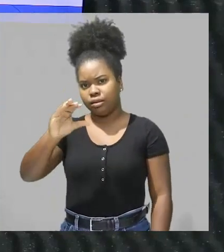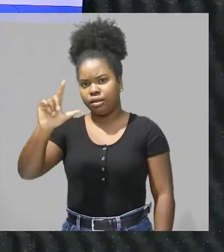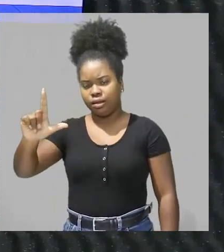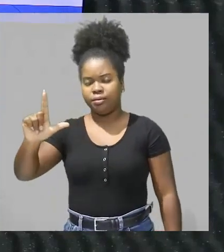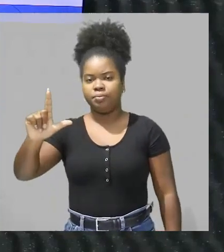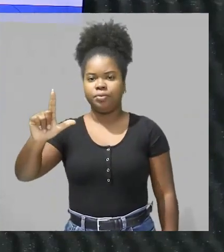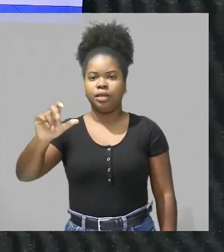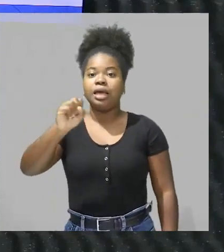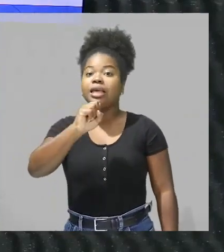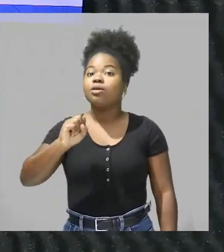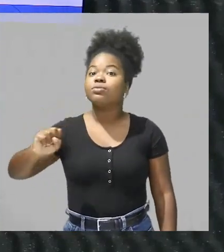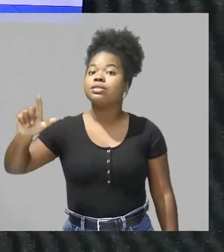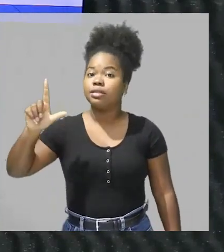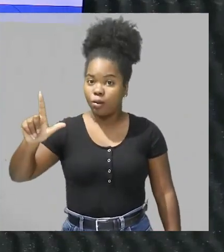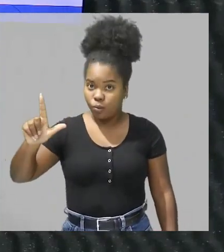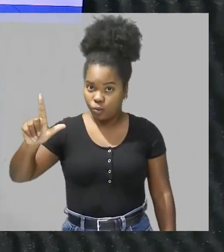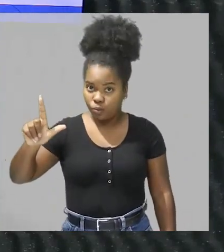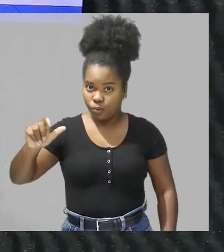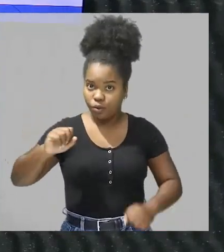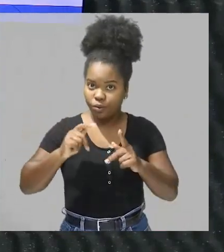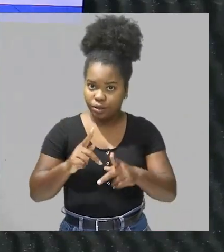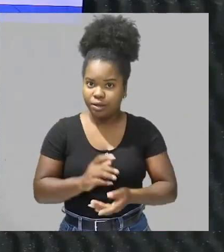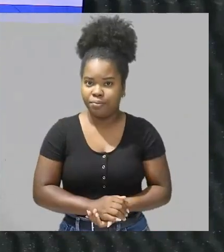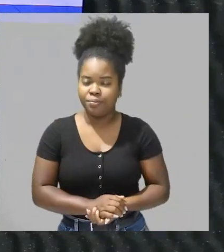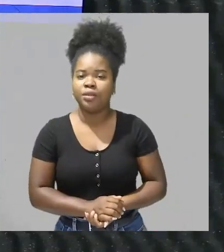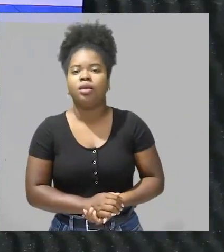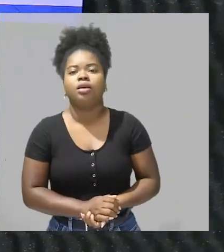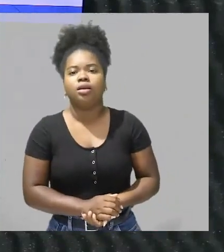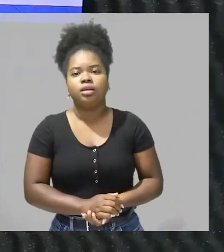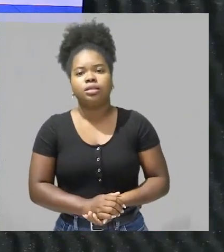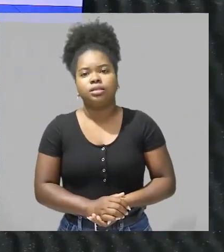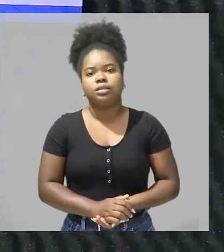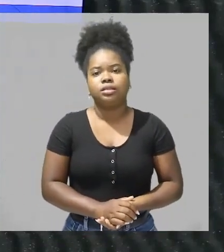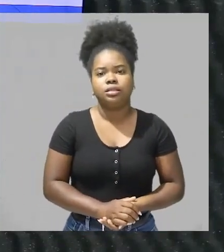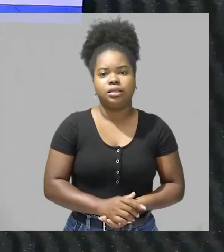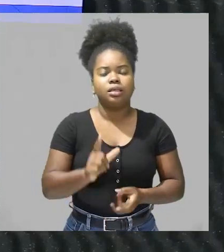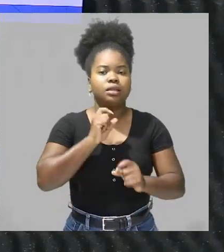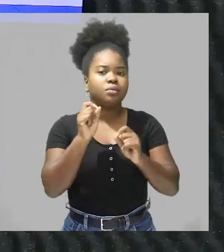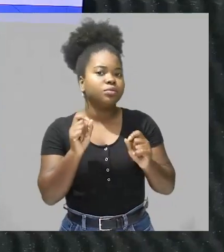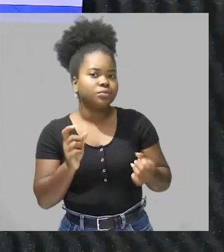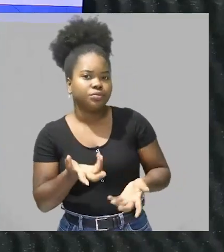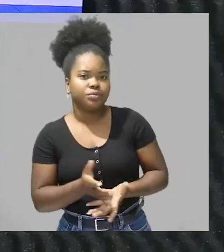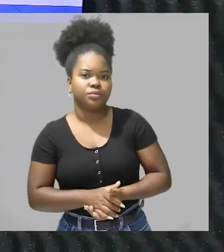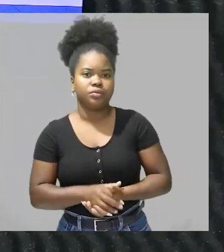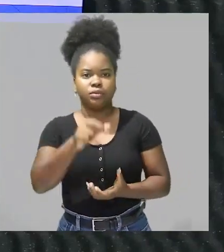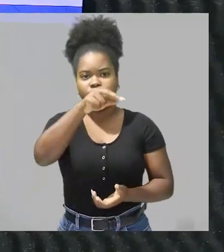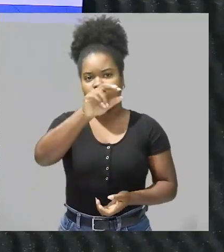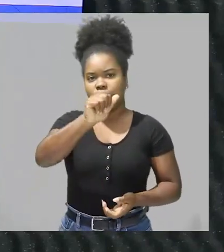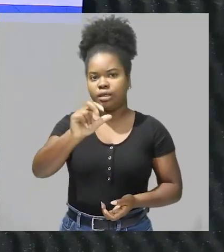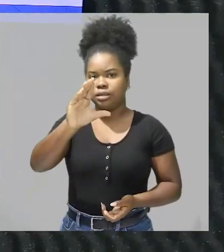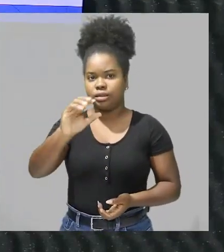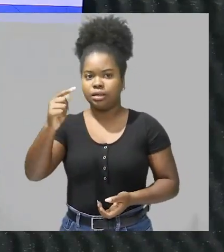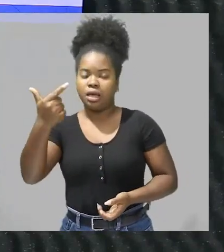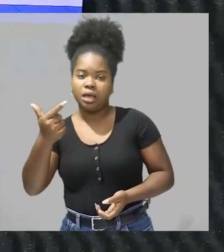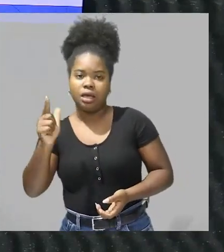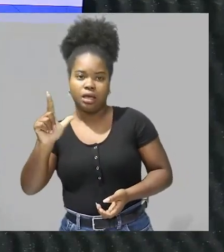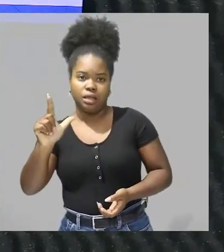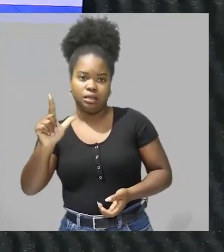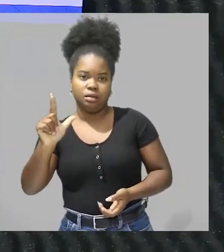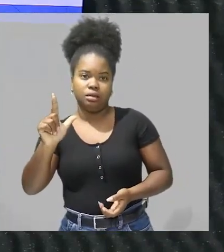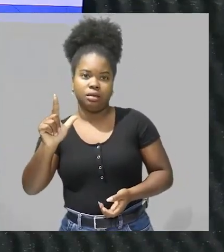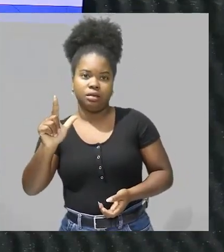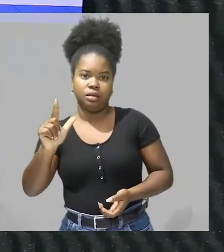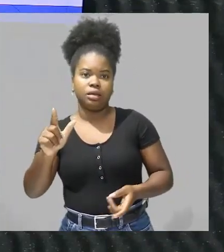a gente precisa aqui está no se formalizando com as fórmulas químicas então nacl é o sal de cozinha